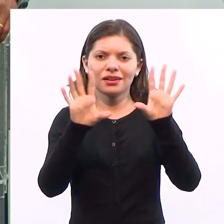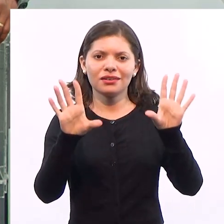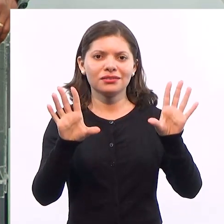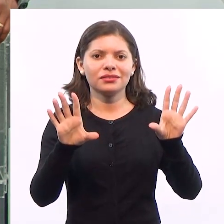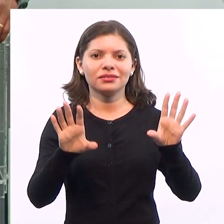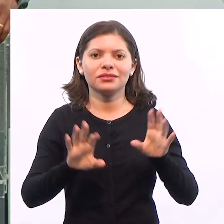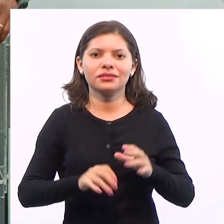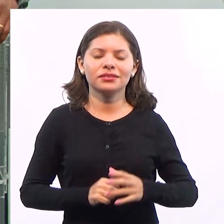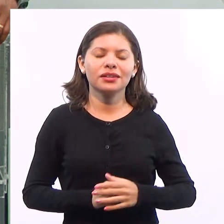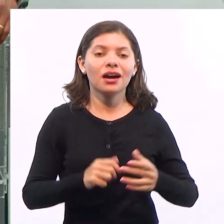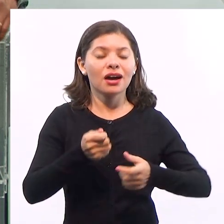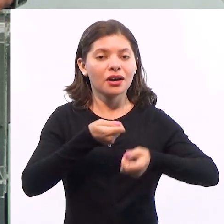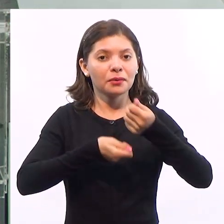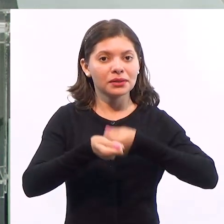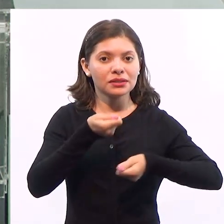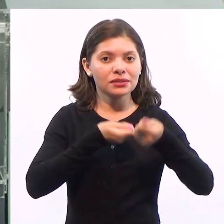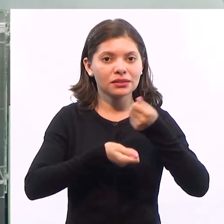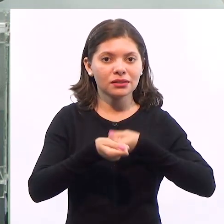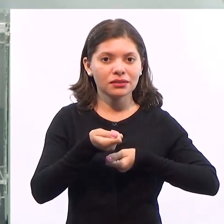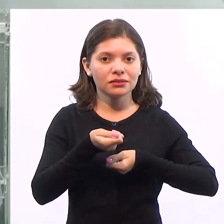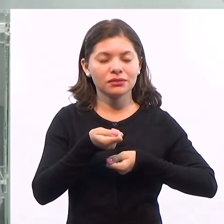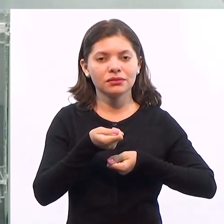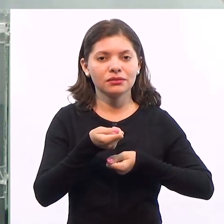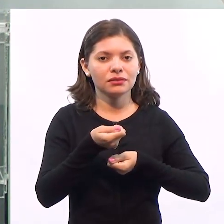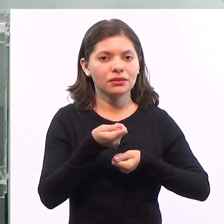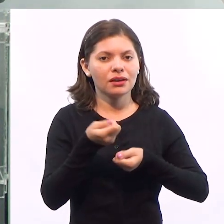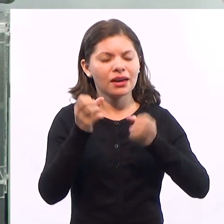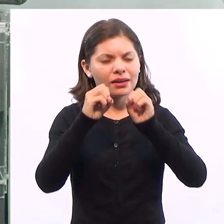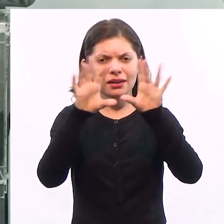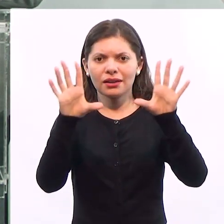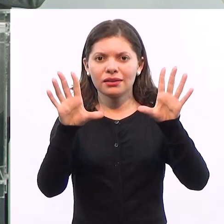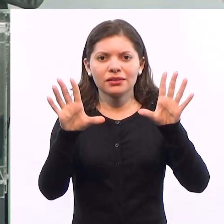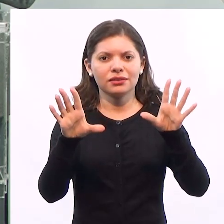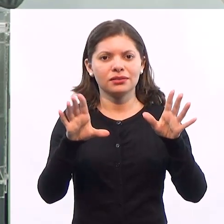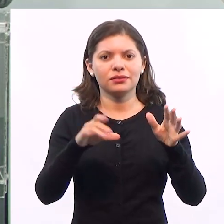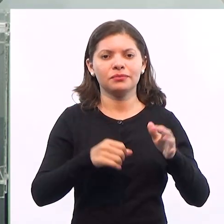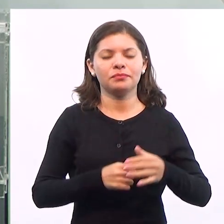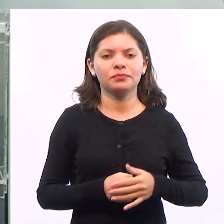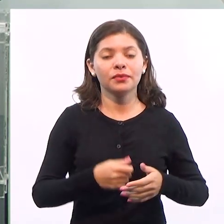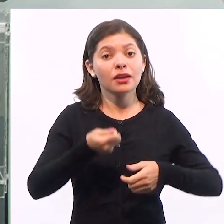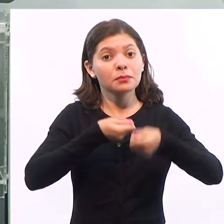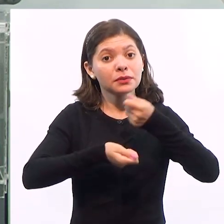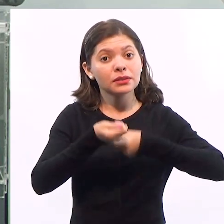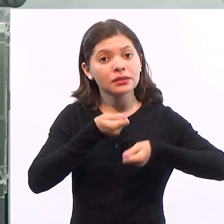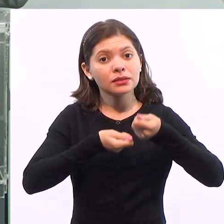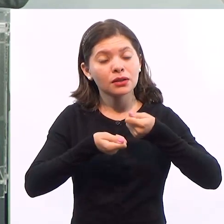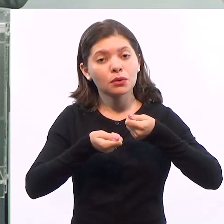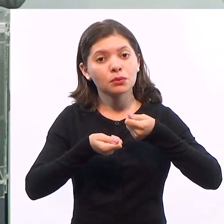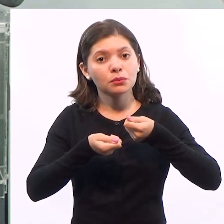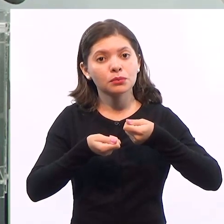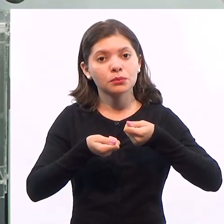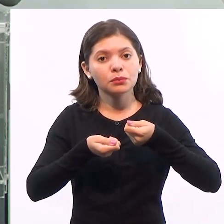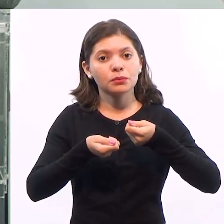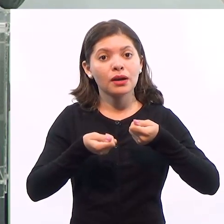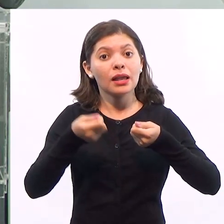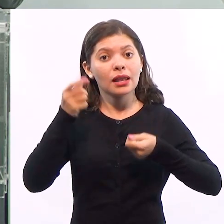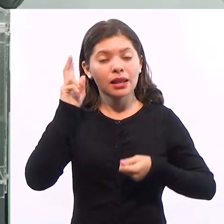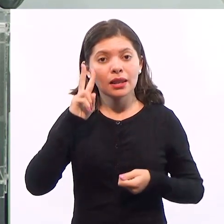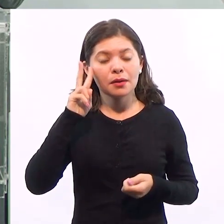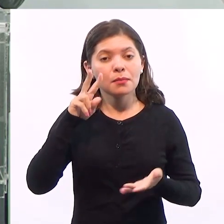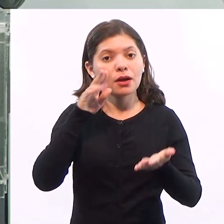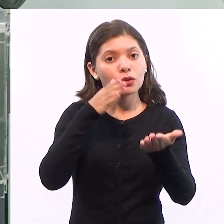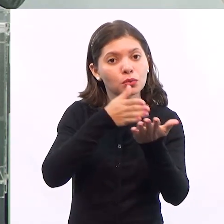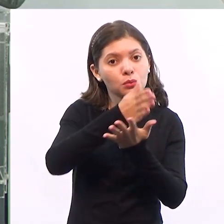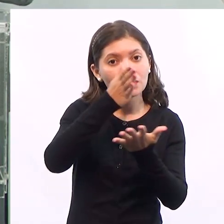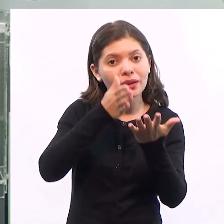claro. A administração, tá, ela é muito clara, tá, e ela abrange. Lembra que eu falei